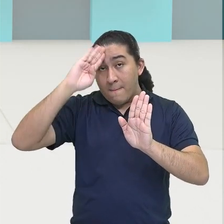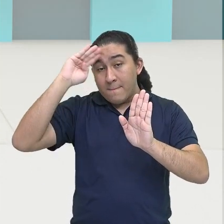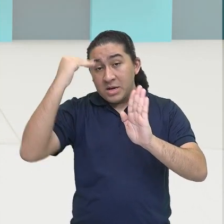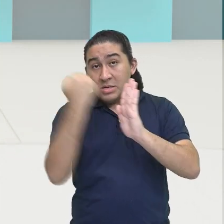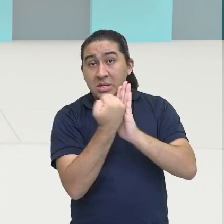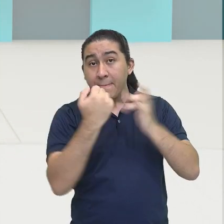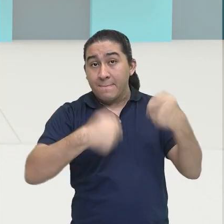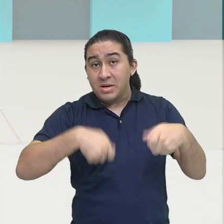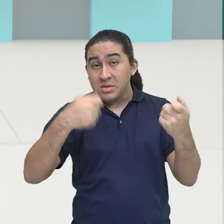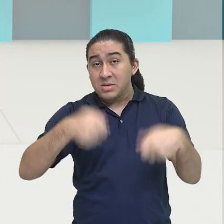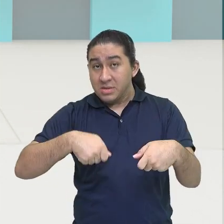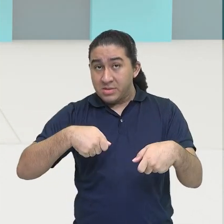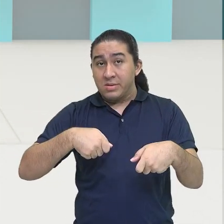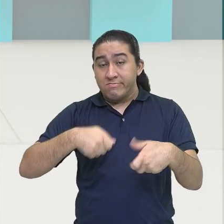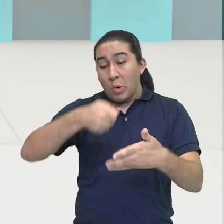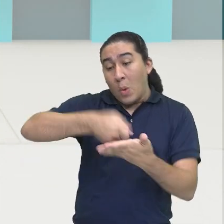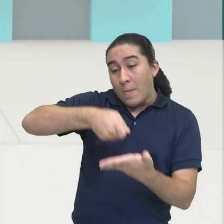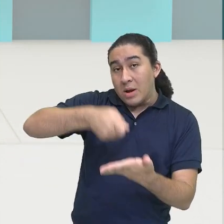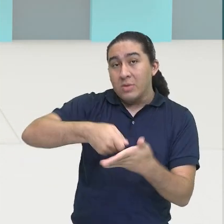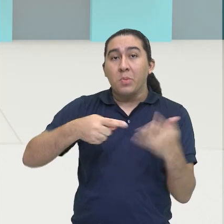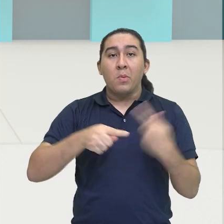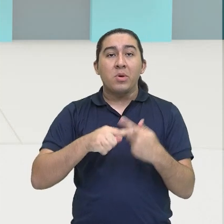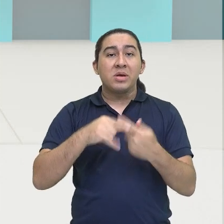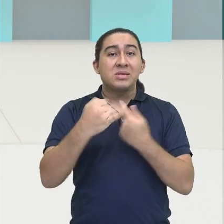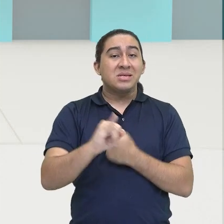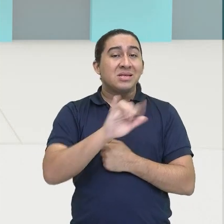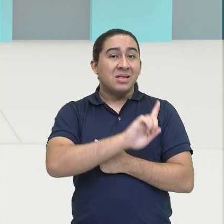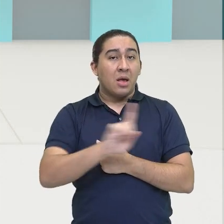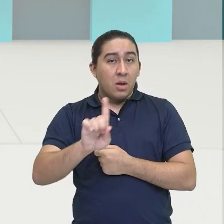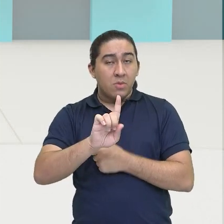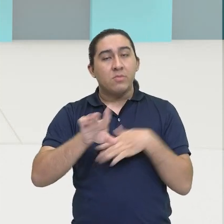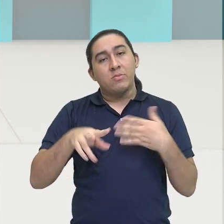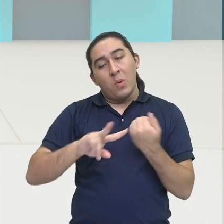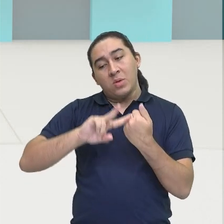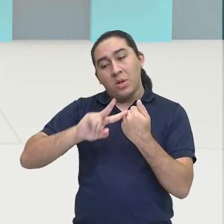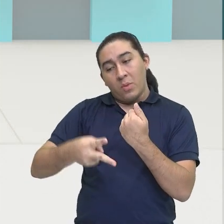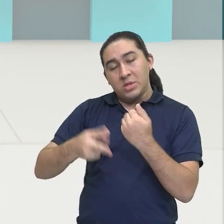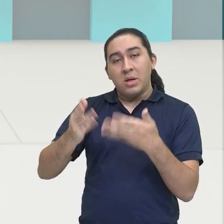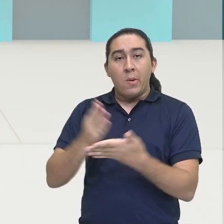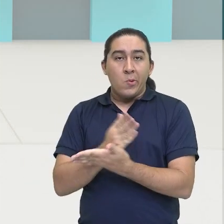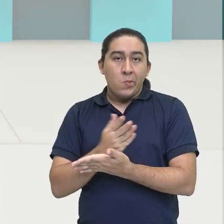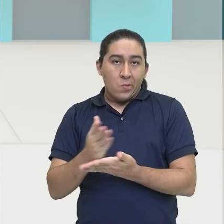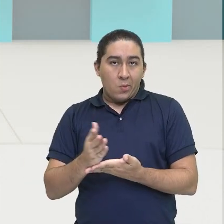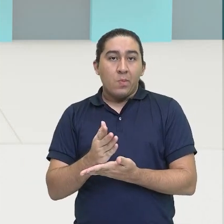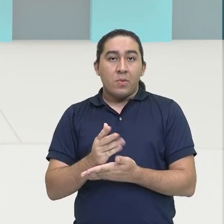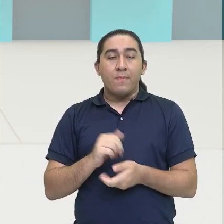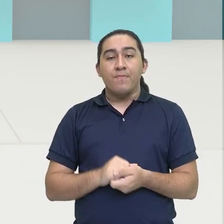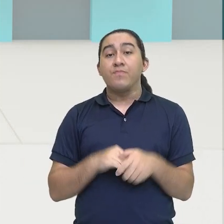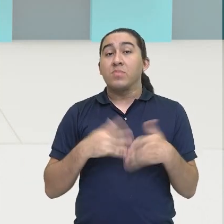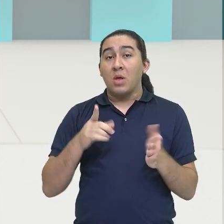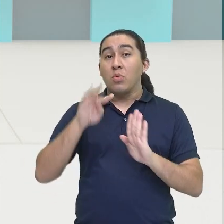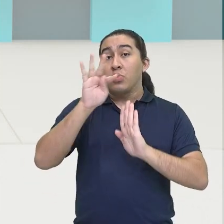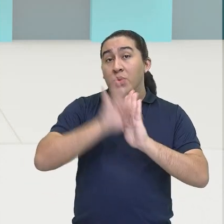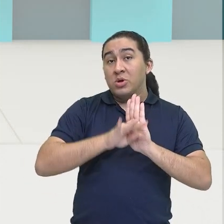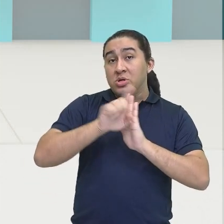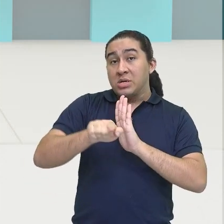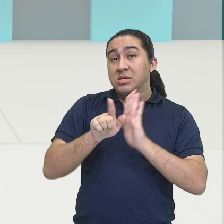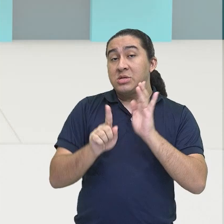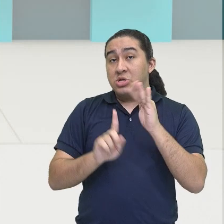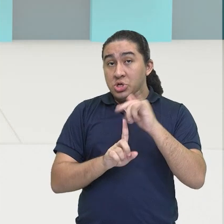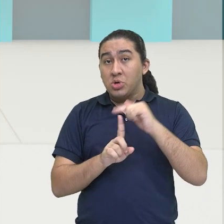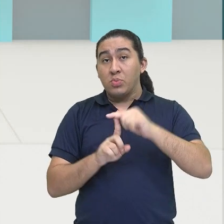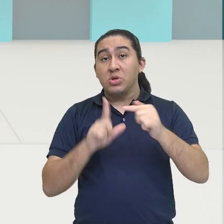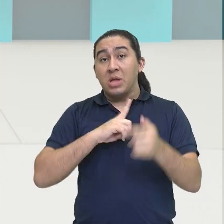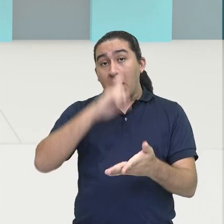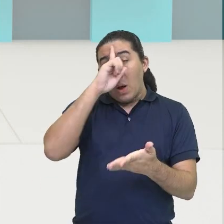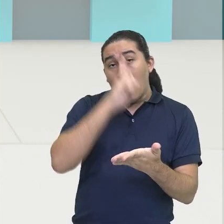se eu não seguir, eu vou ter algum tipo de consequência. Então, os textos legais e normativos, eles dão ordens,